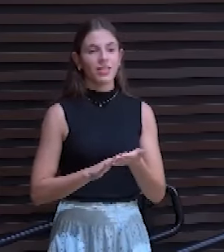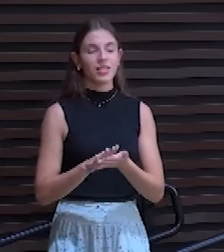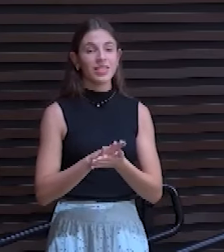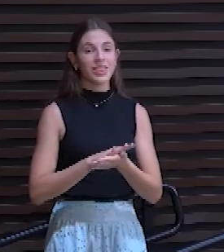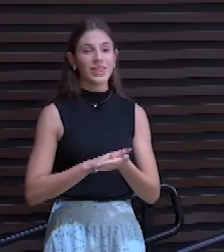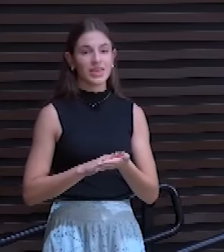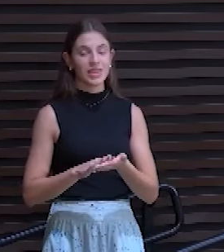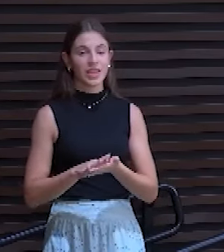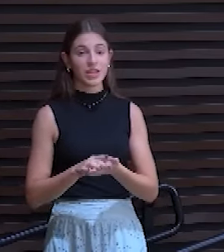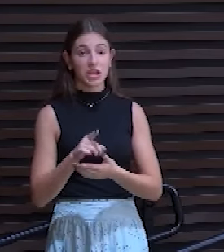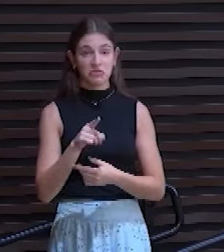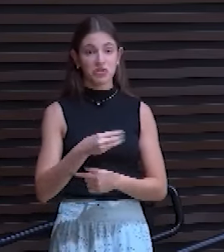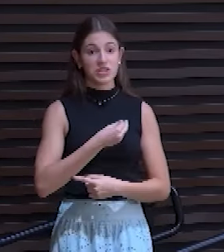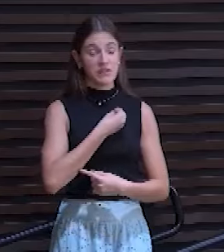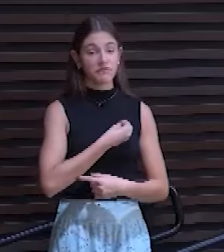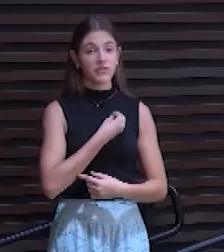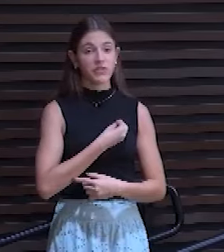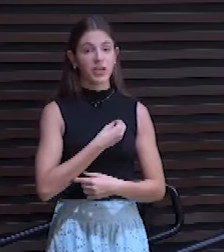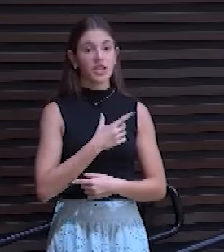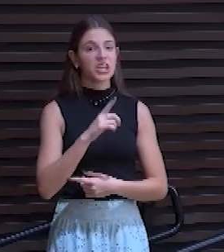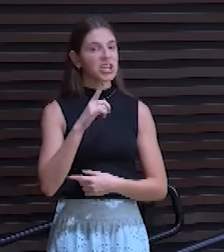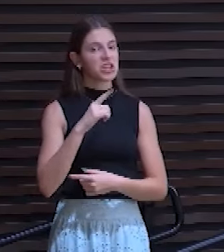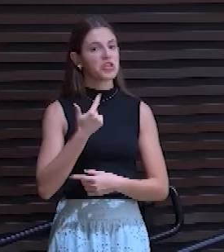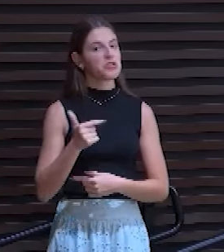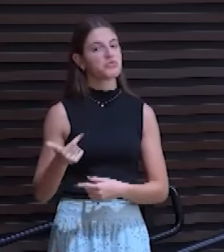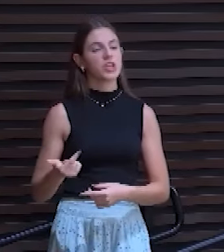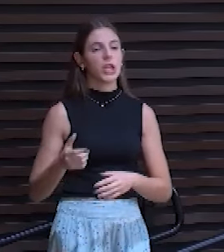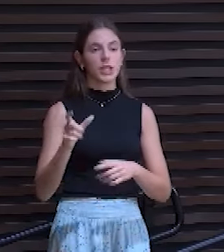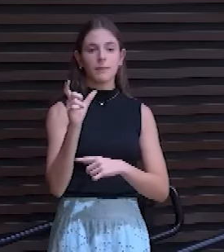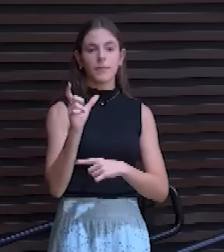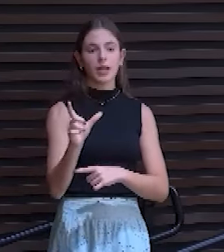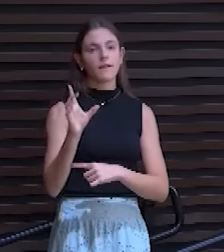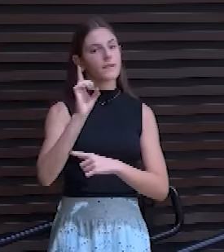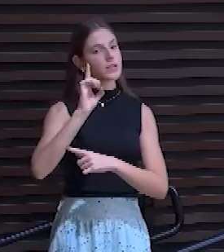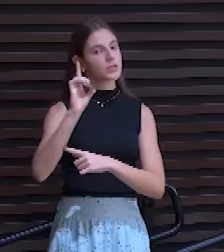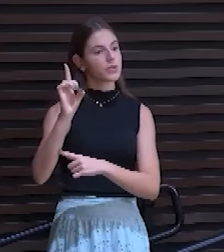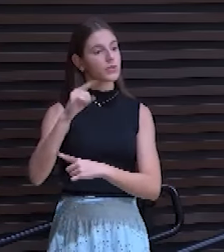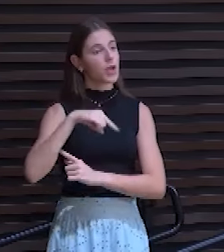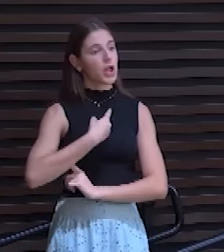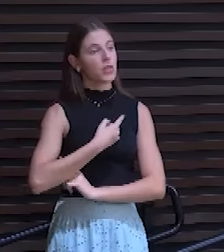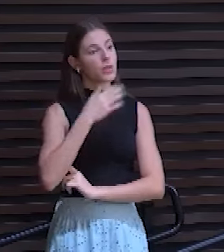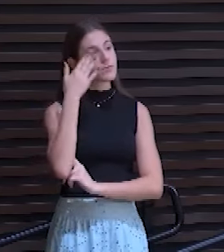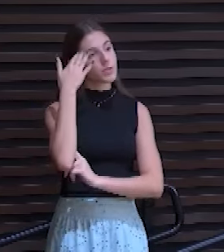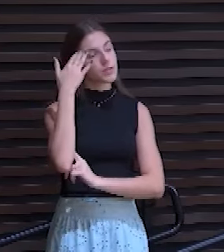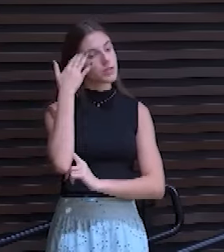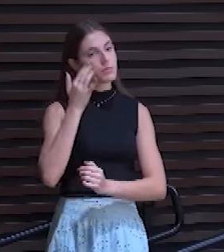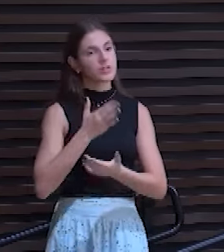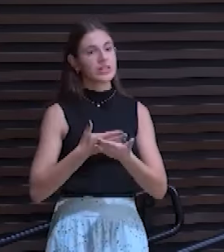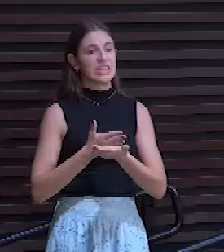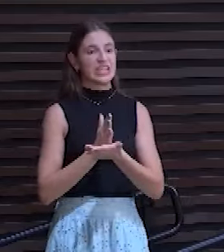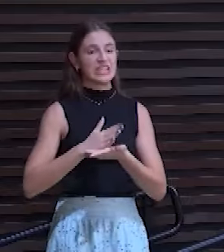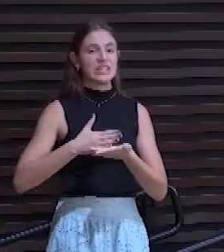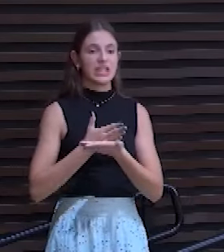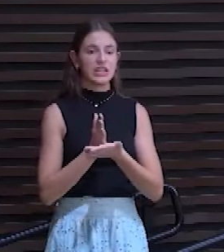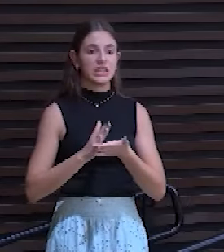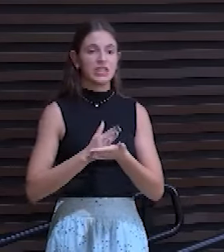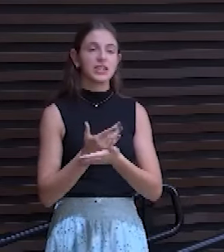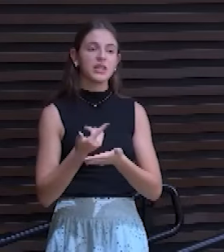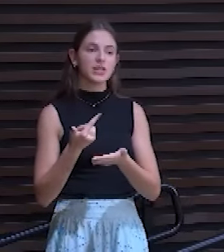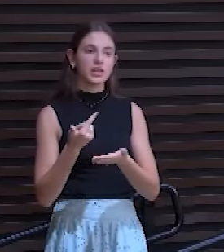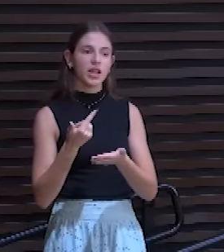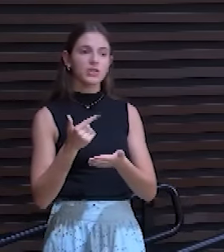está dizendo. A gente pensa que a ansiedade é problema atual. Isso começou lá em Filipenses, no ano